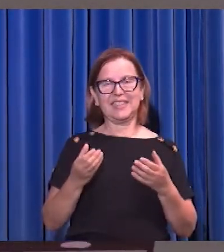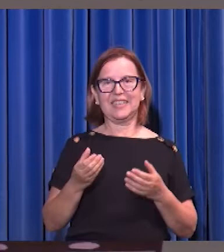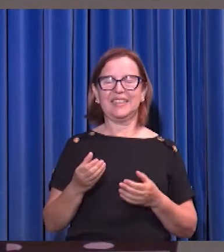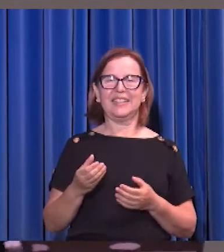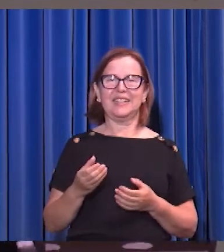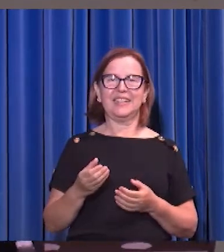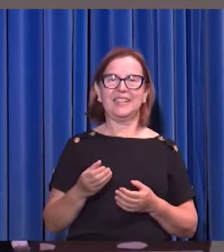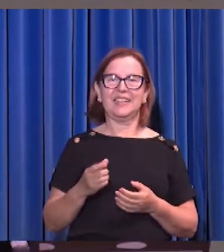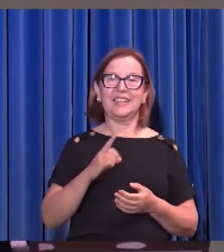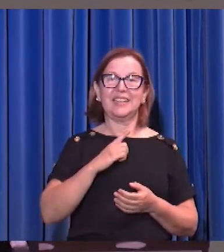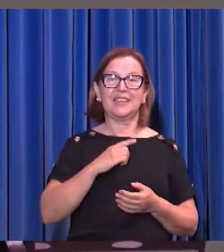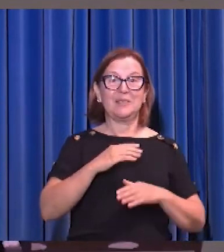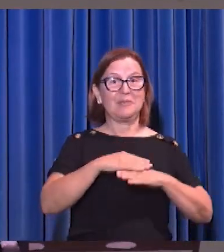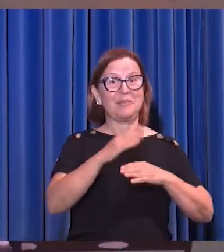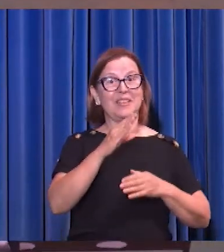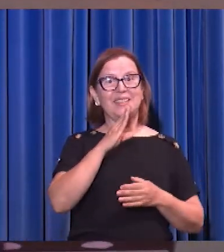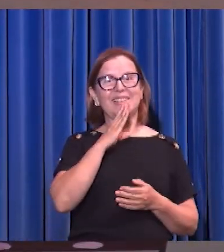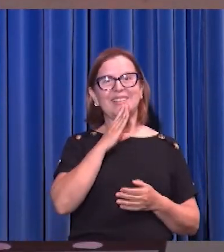de conhecimento.